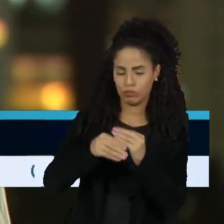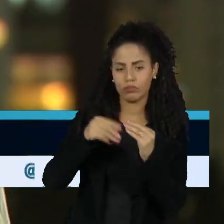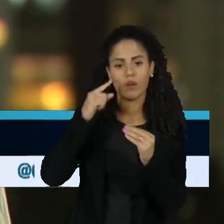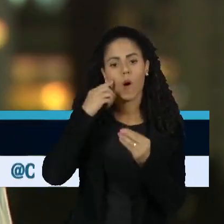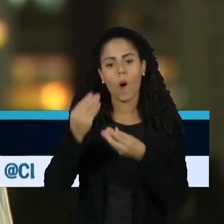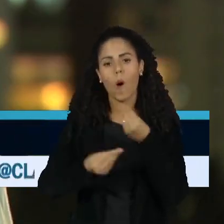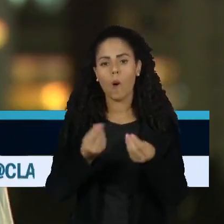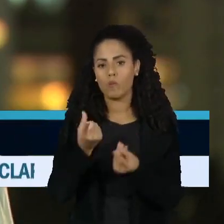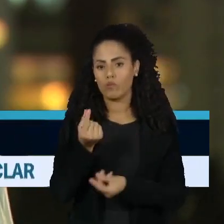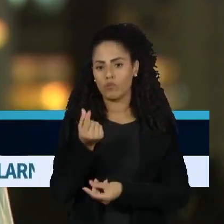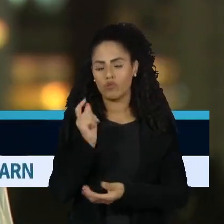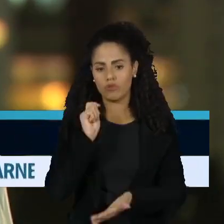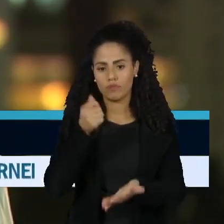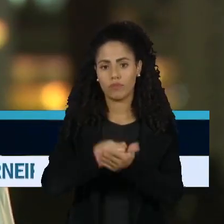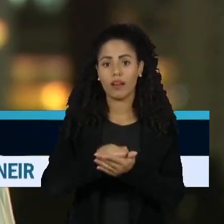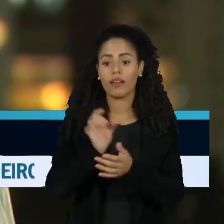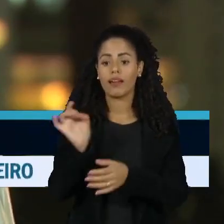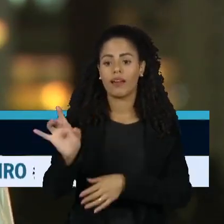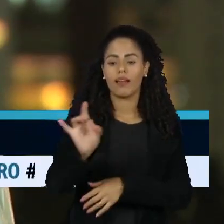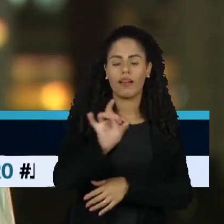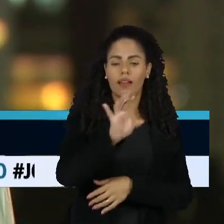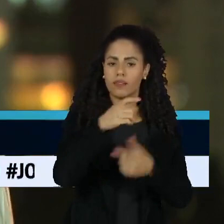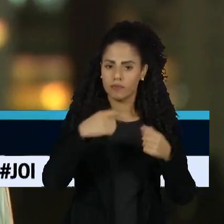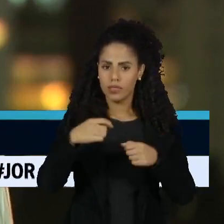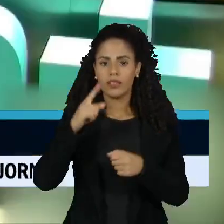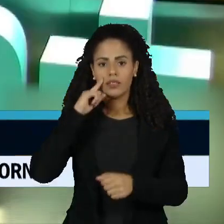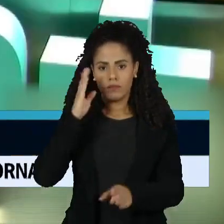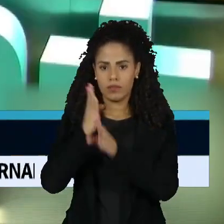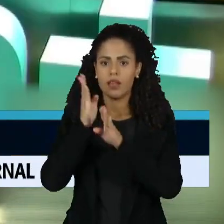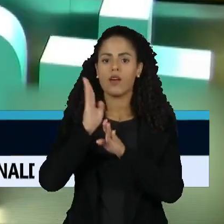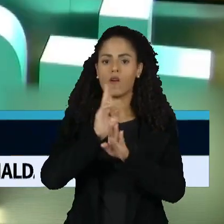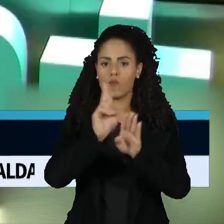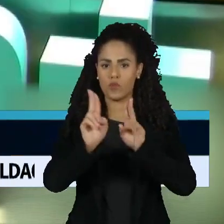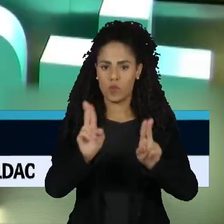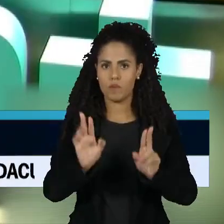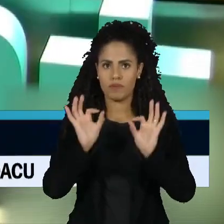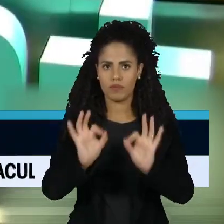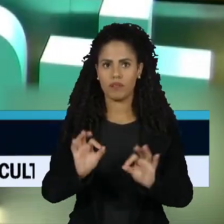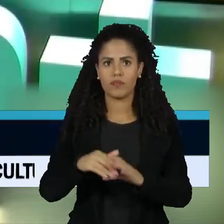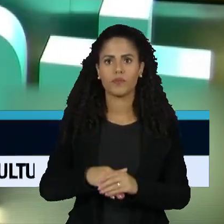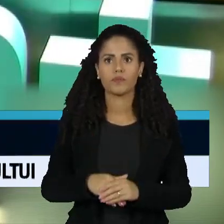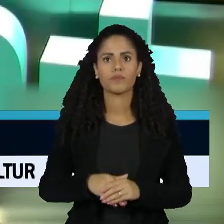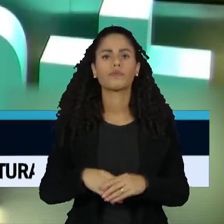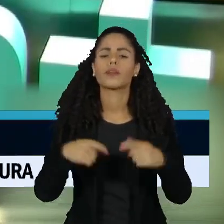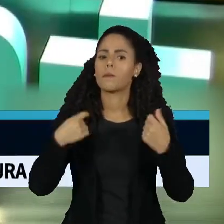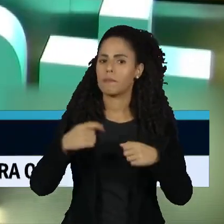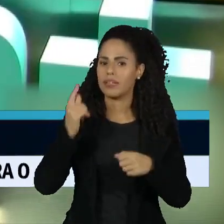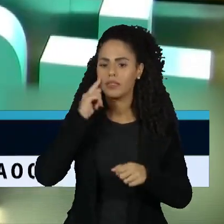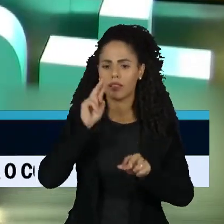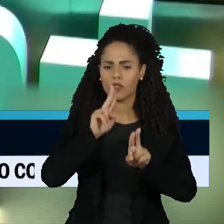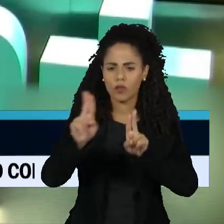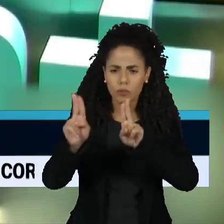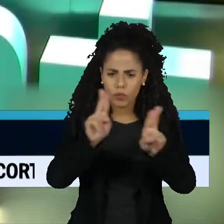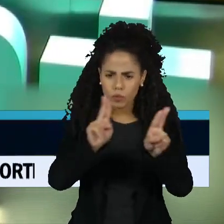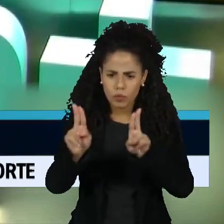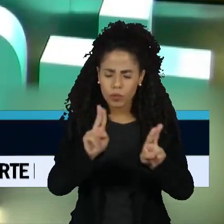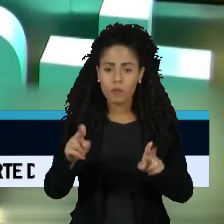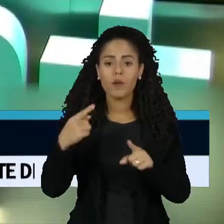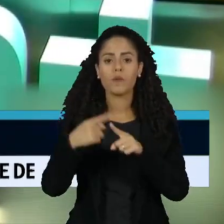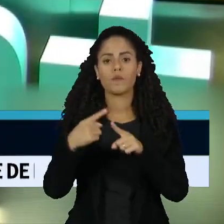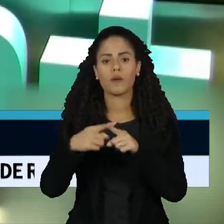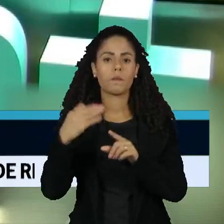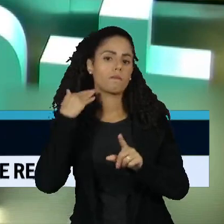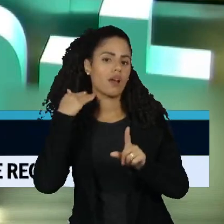Direto Coletivo, cada contribuição terá que ser identificada. A questão da identificação, ela é necessária. A gente teve muito diálogo com o Banco Central